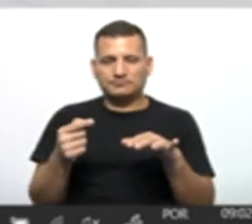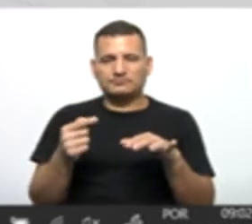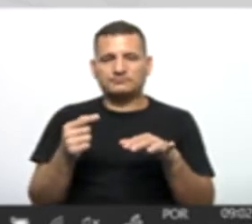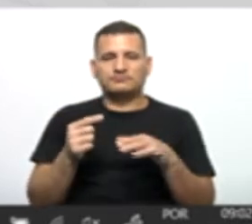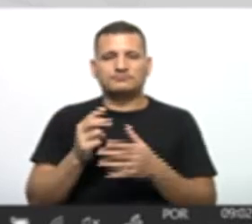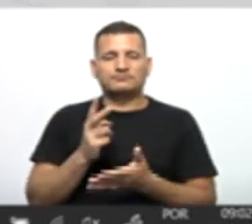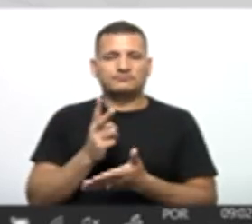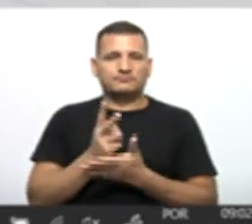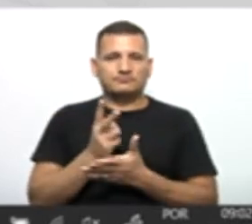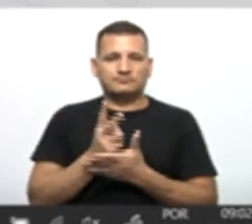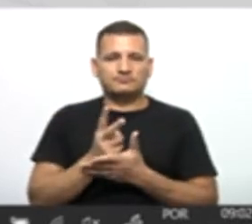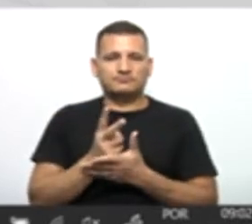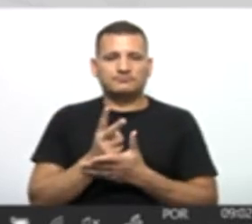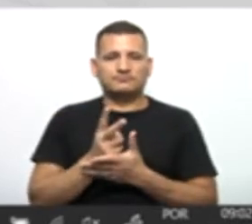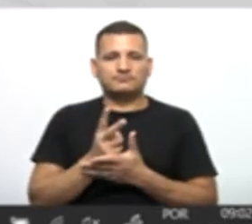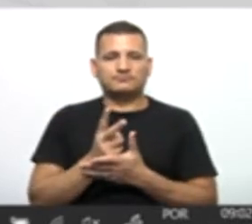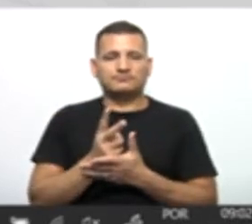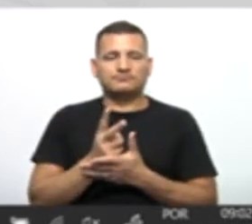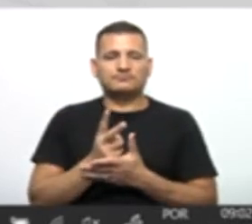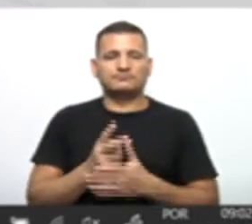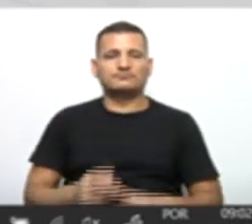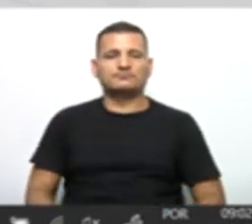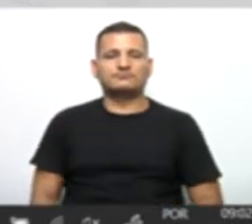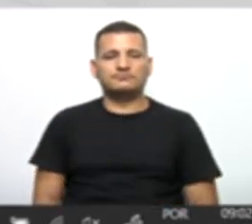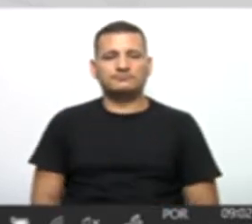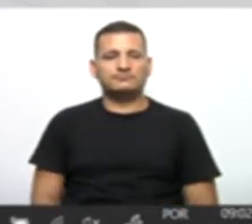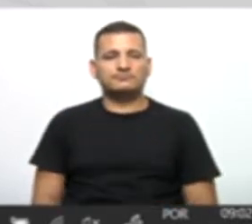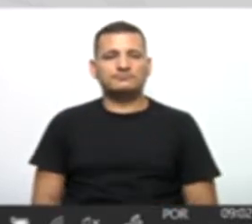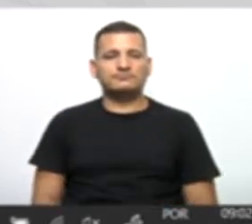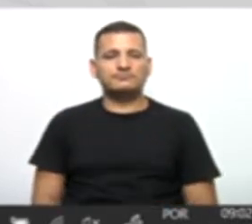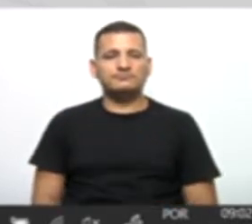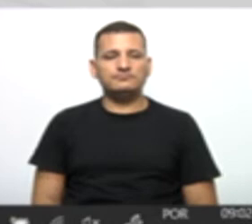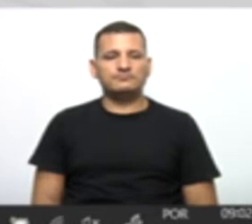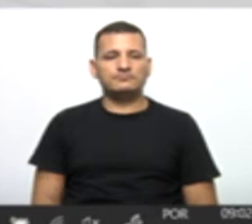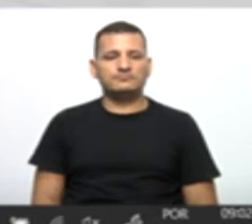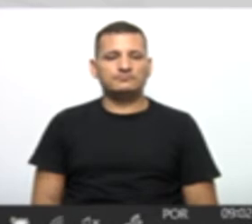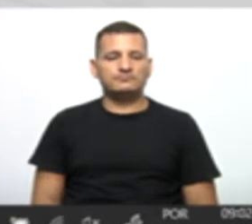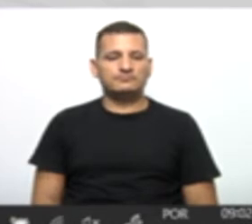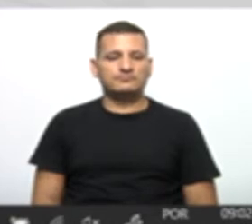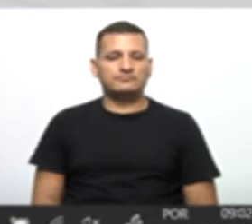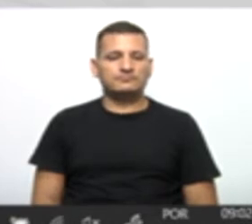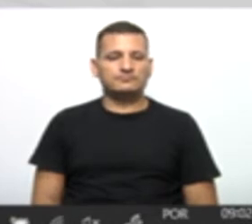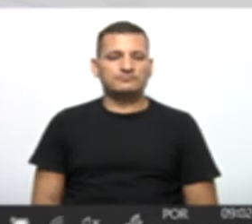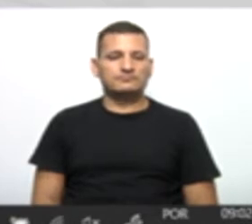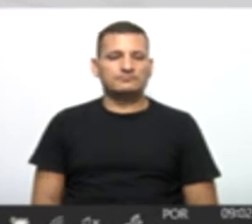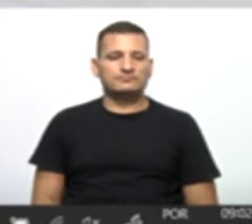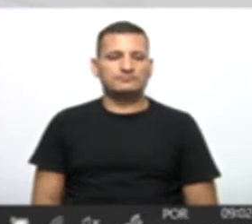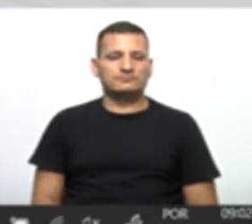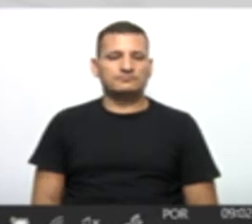fazer, tem que ser finalizado com ponto e vírgula. Deu Enter, ok, ele criou.